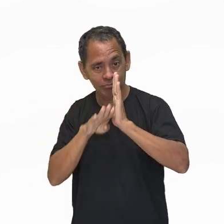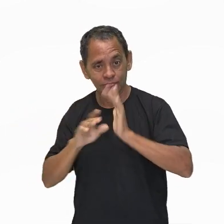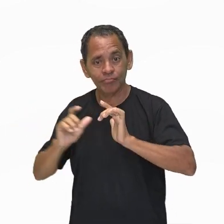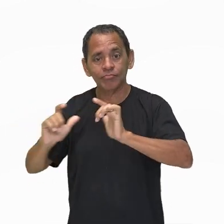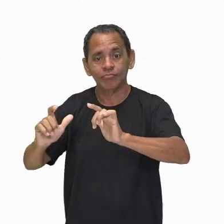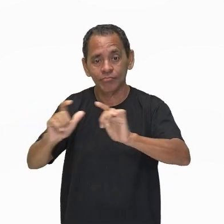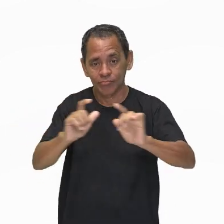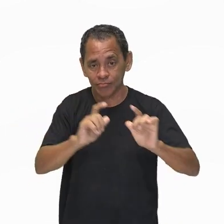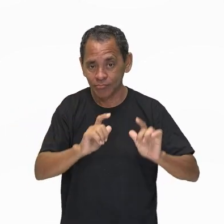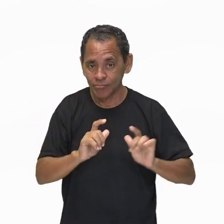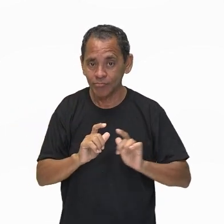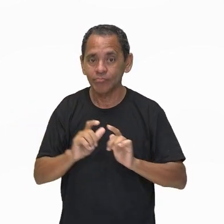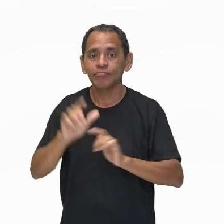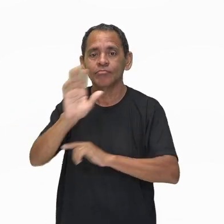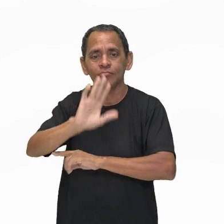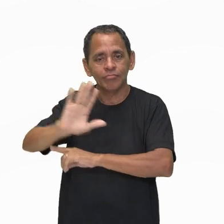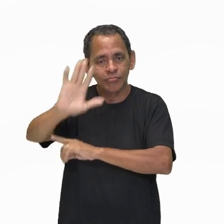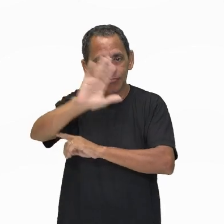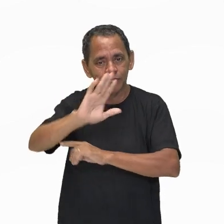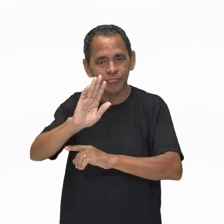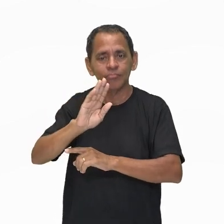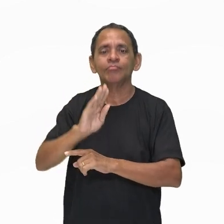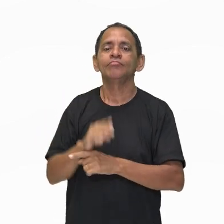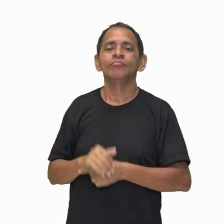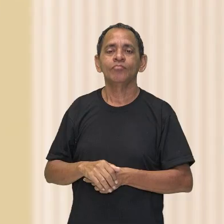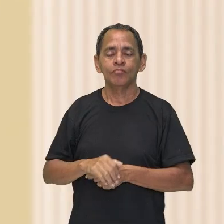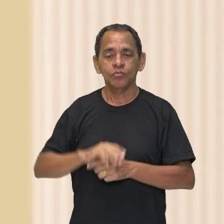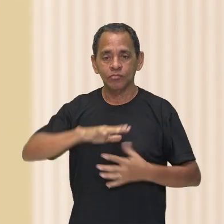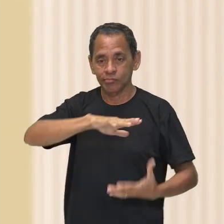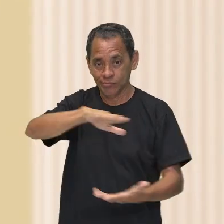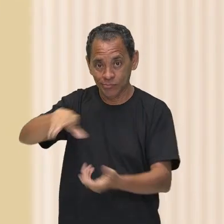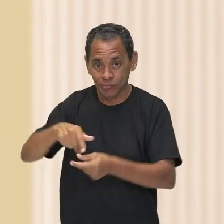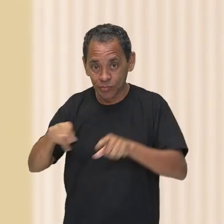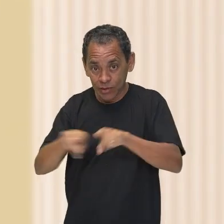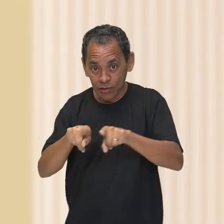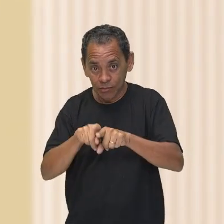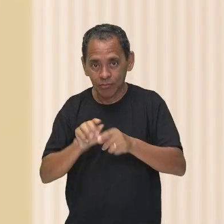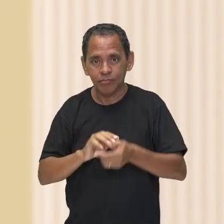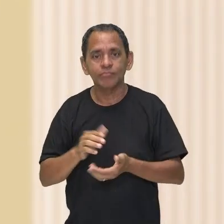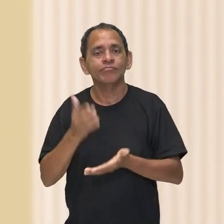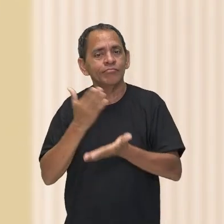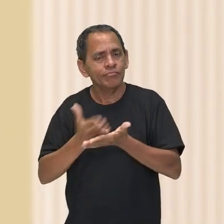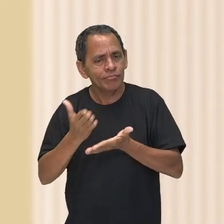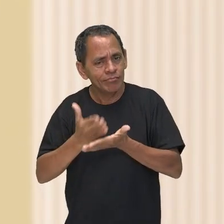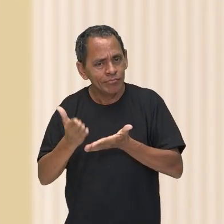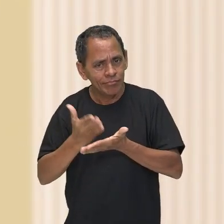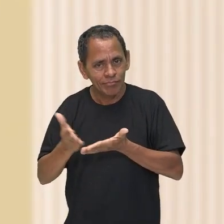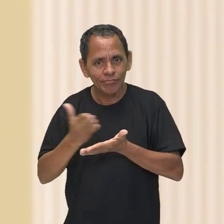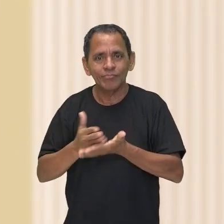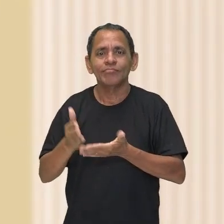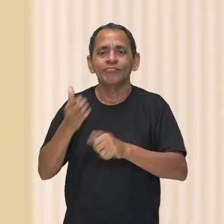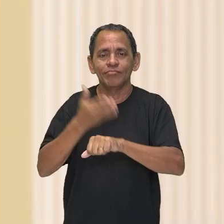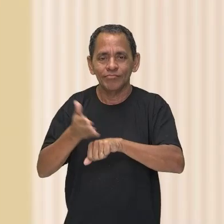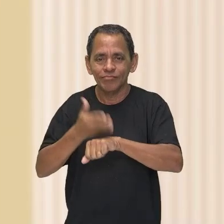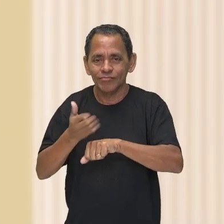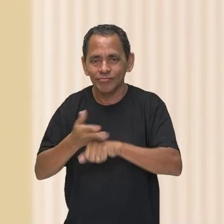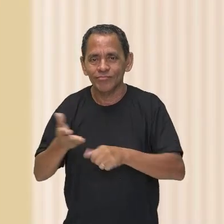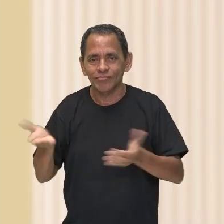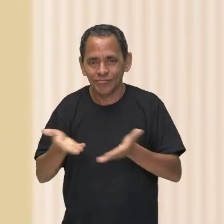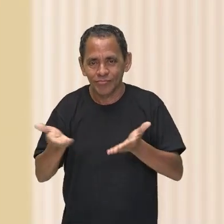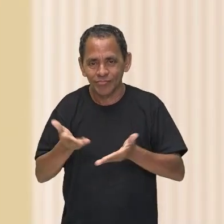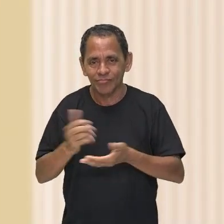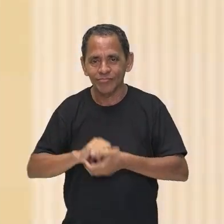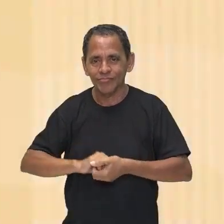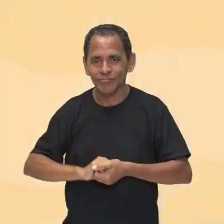local, regional e ou global. Preparados para mais uma imersão de conhecimento? Então vamos